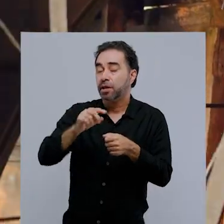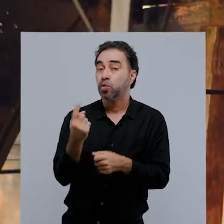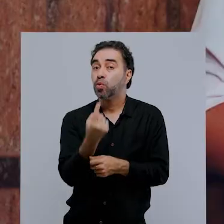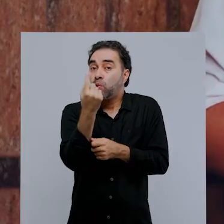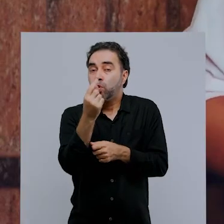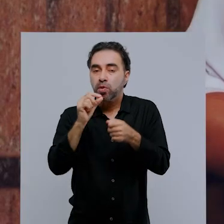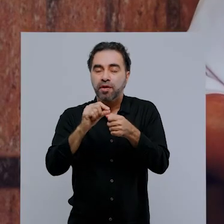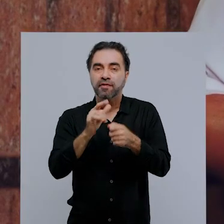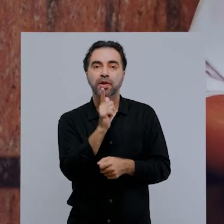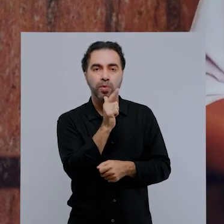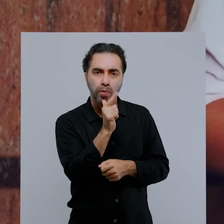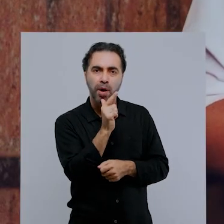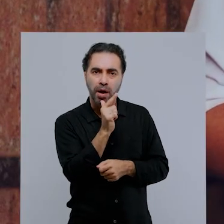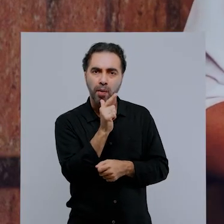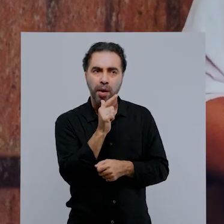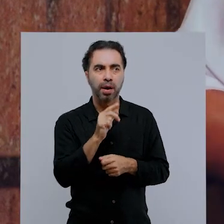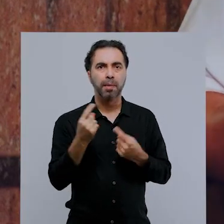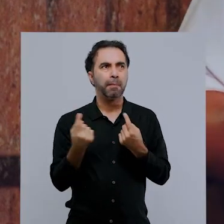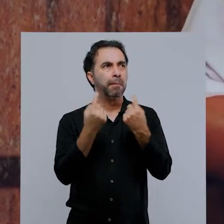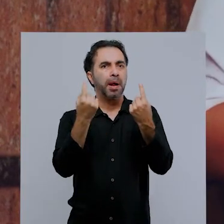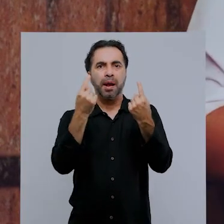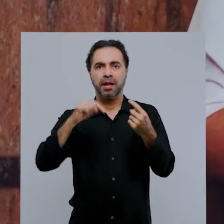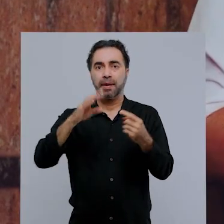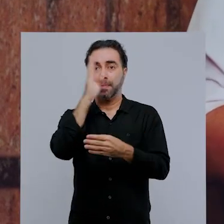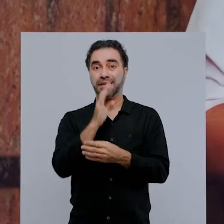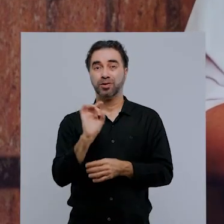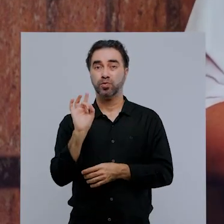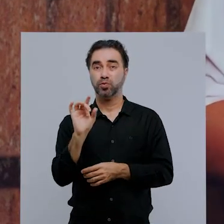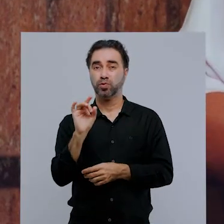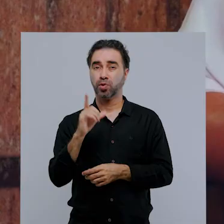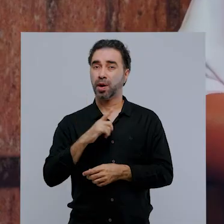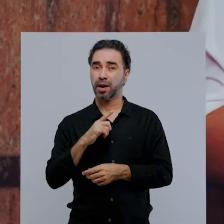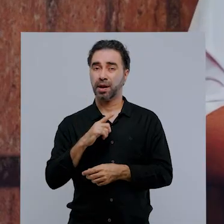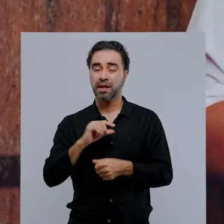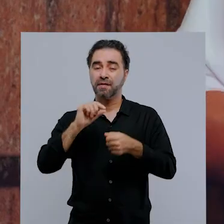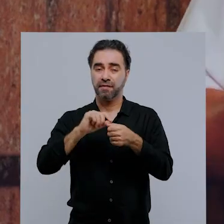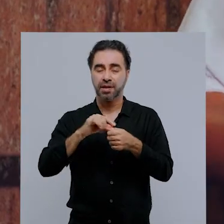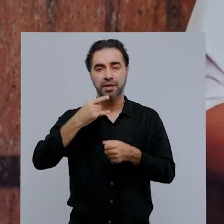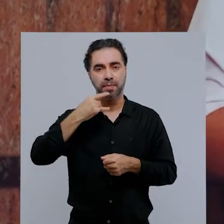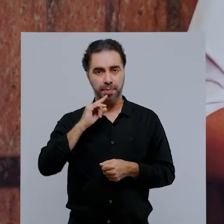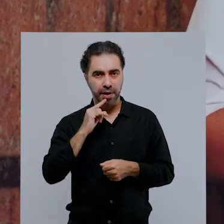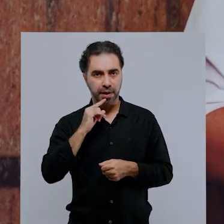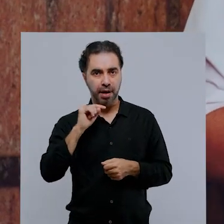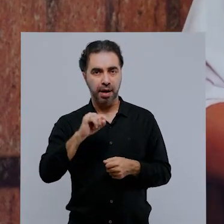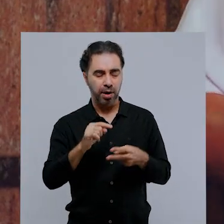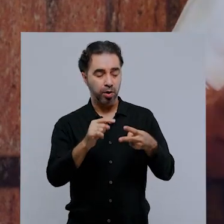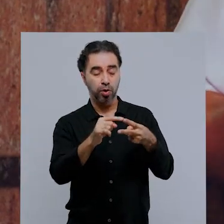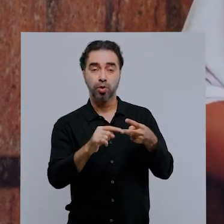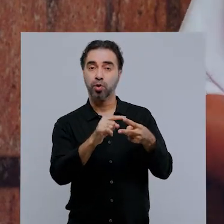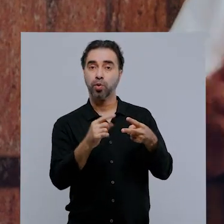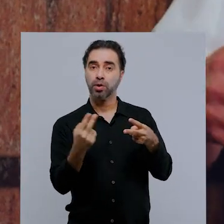d'água do estado. Coisa muito rara de se ver. No Brasil mesmo só tem funcionando e fazendo cachaça de forma legal. Aí são 2